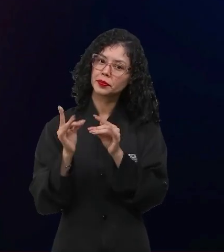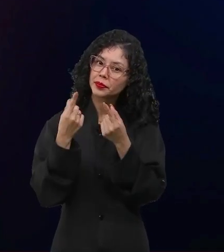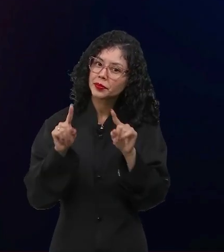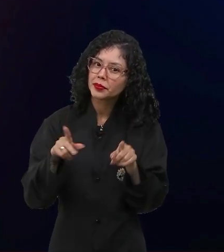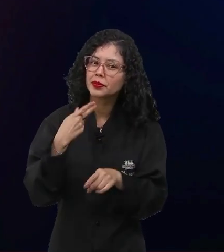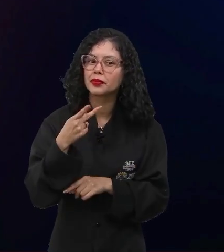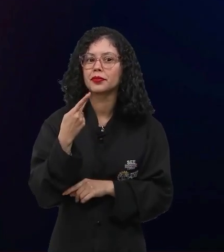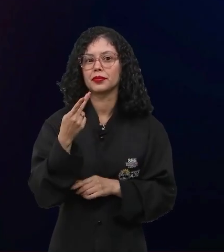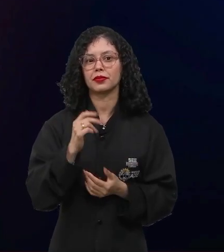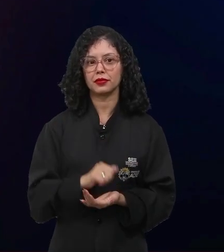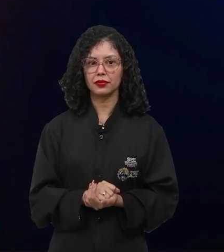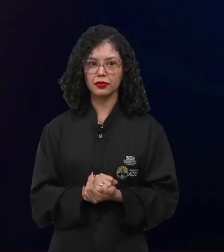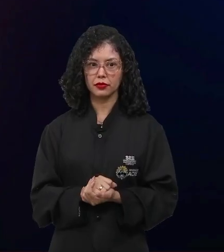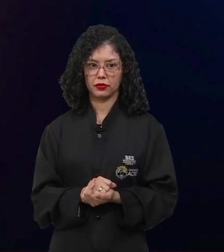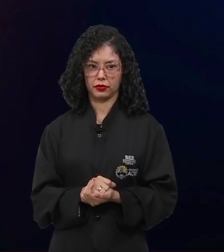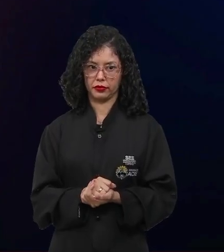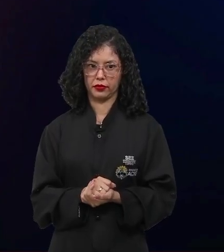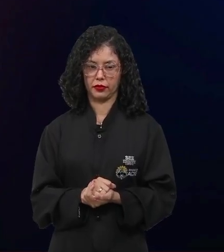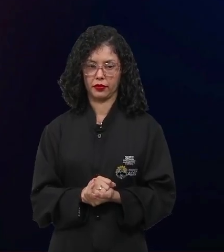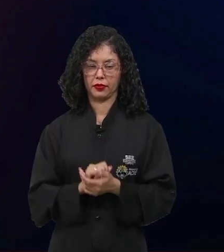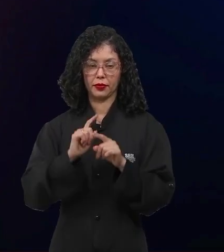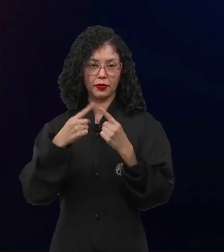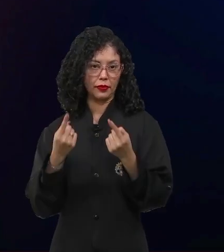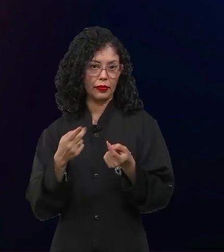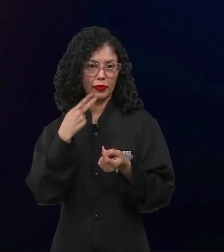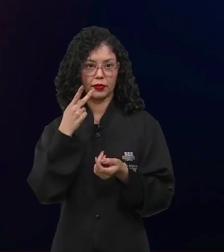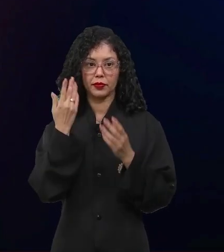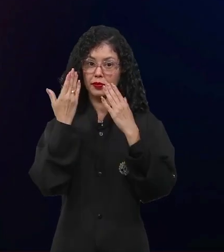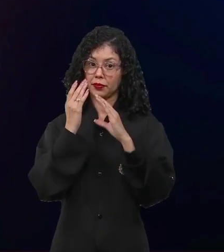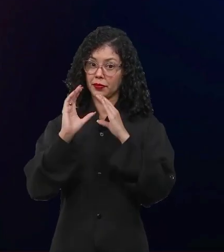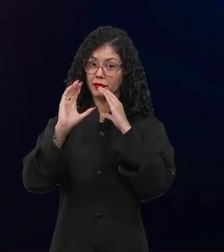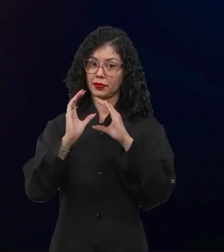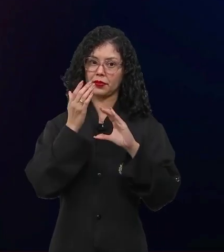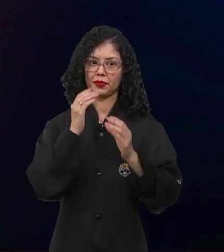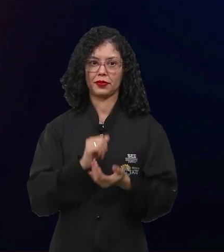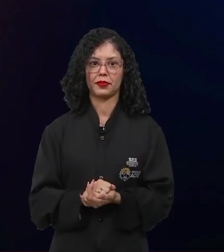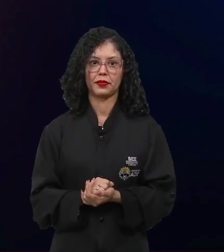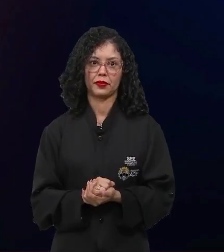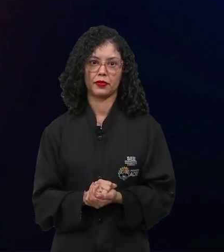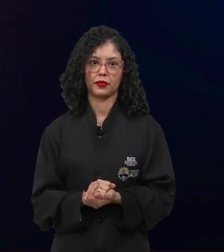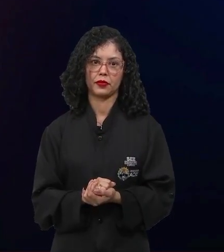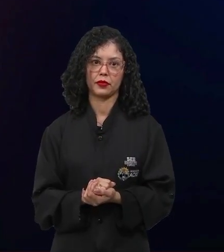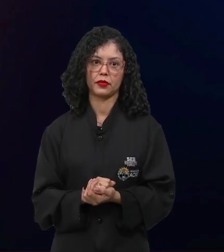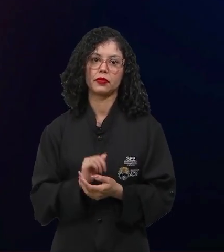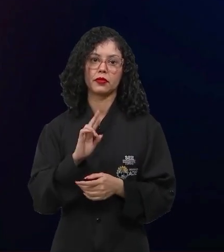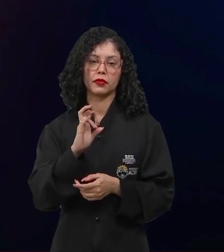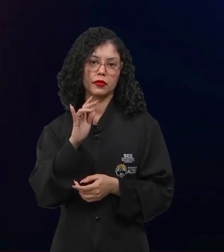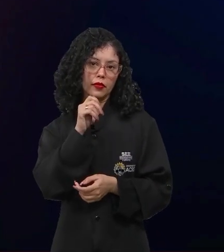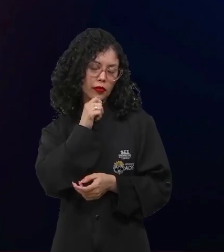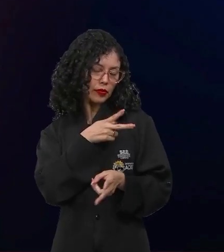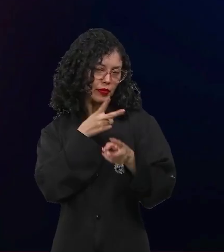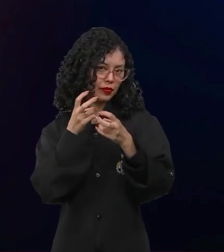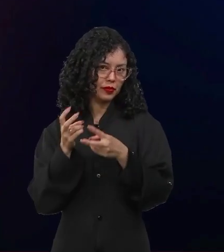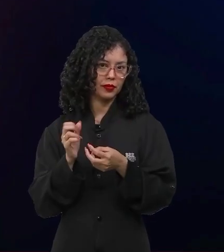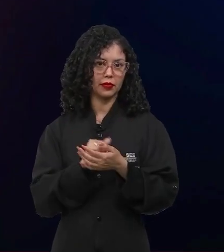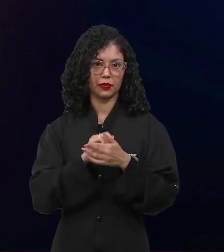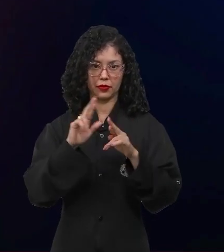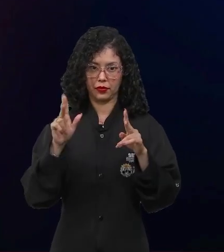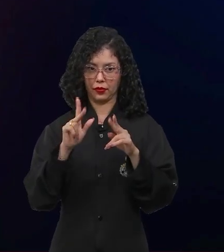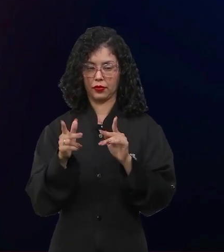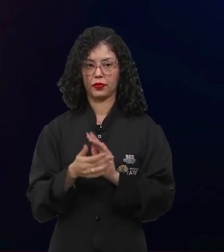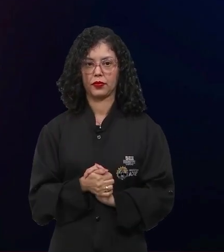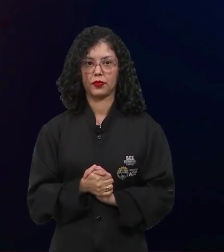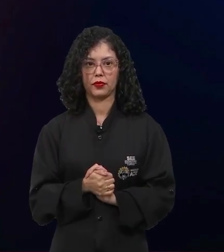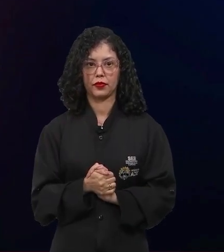de falas, né? Mas falas cantadas ali. No recitativo, você vai perceber essa diferença,